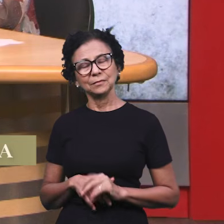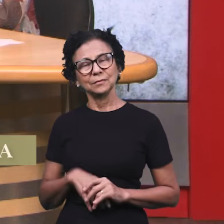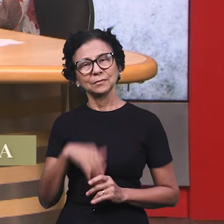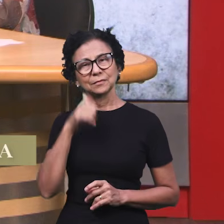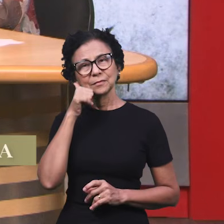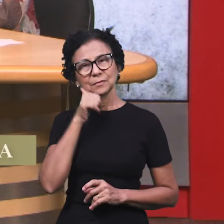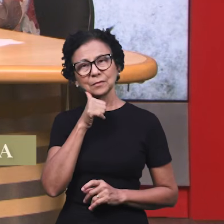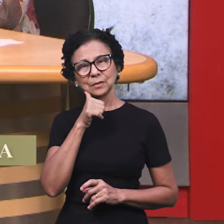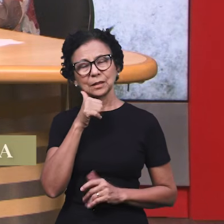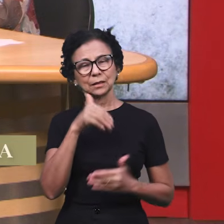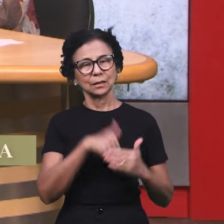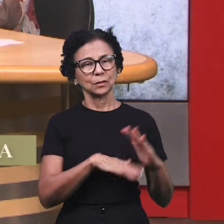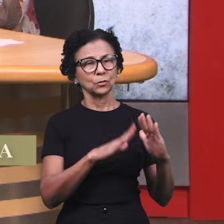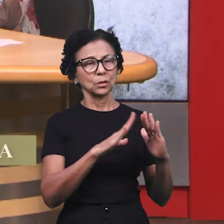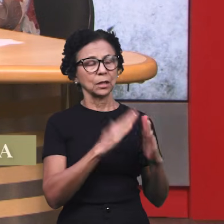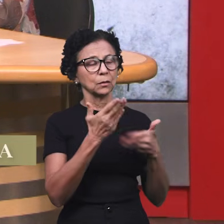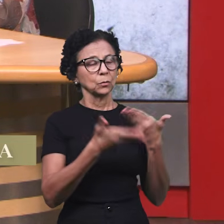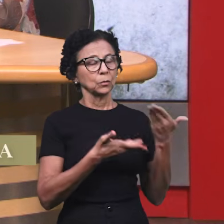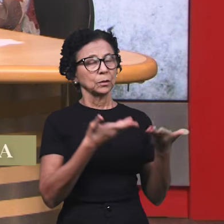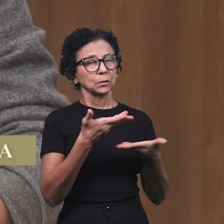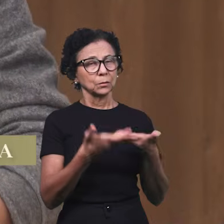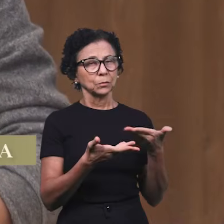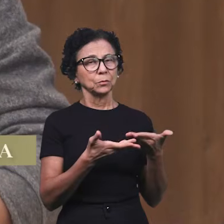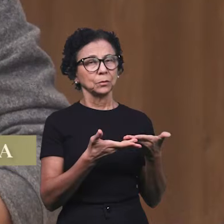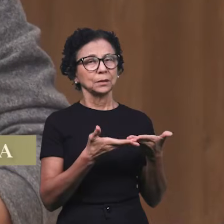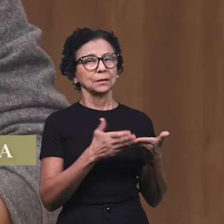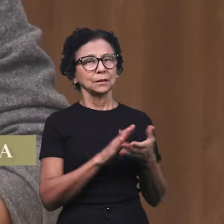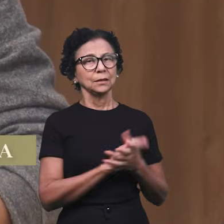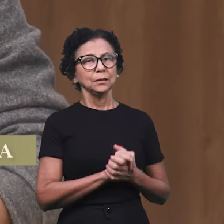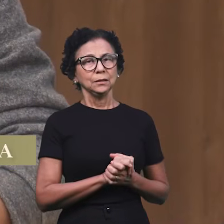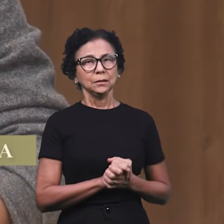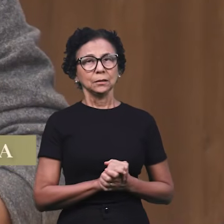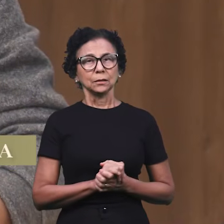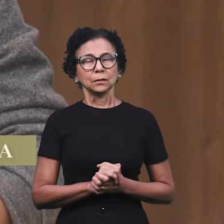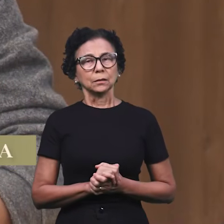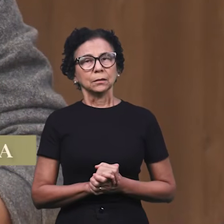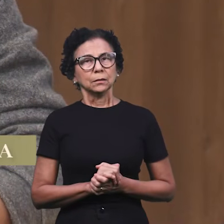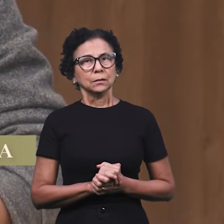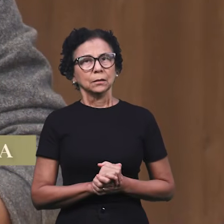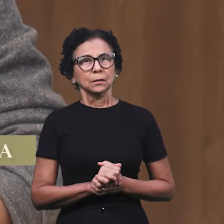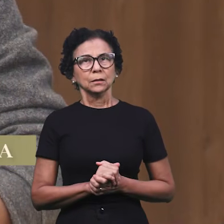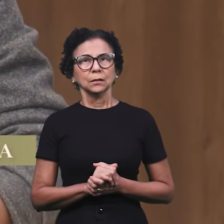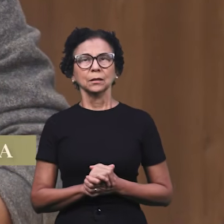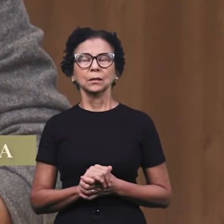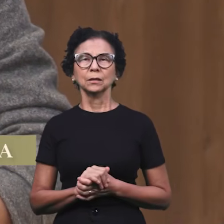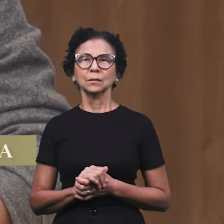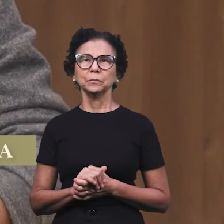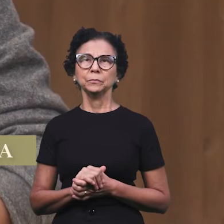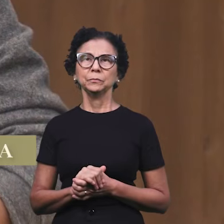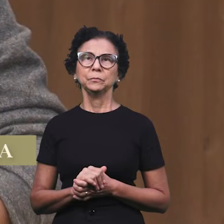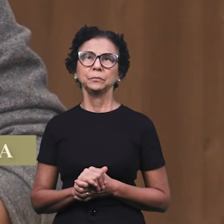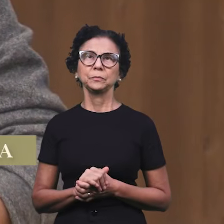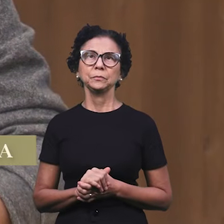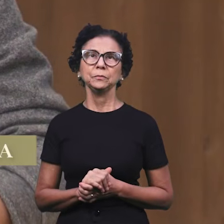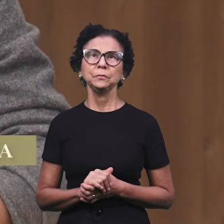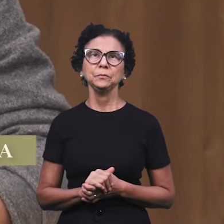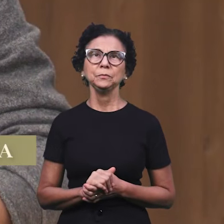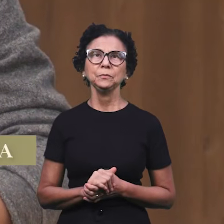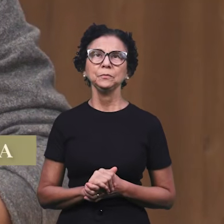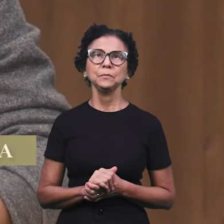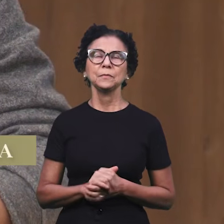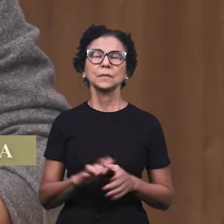E depois de tudo que nós falamos aqui, nós podemos concluir com que existe um segredo.